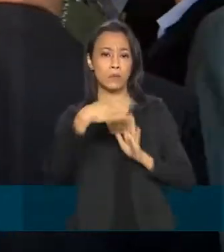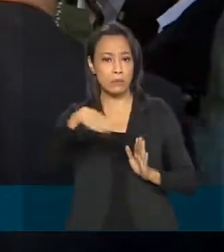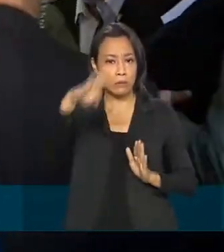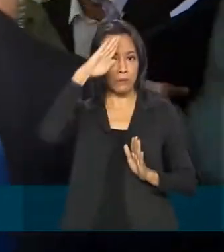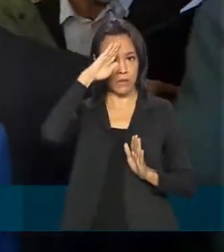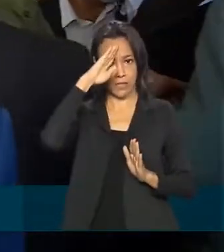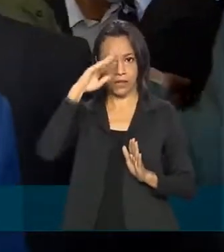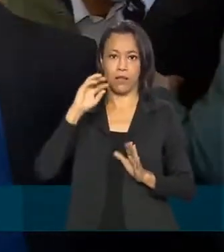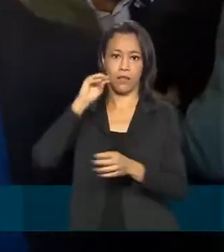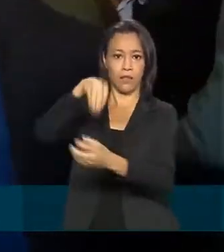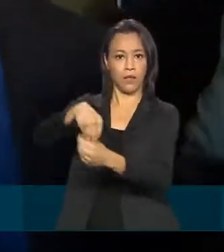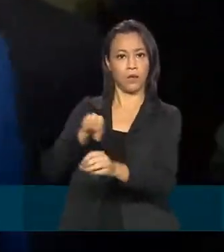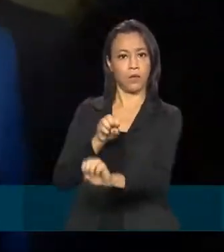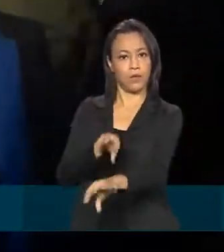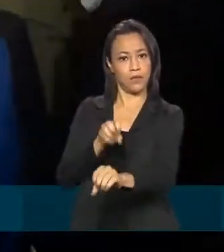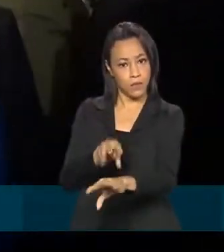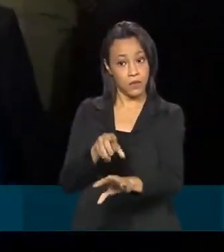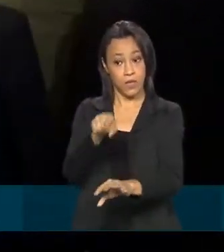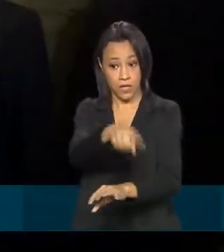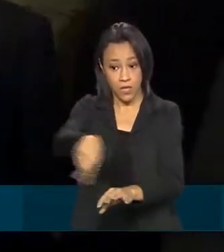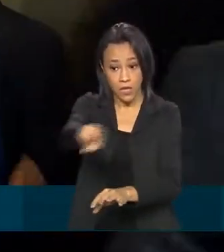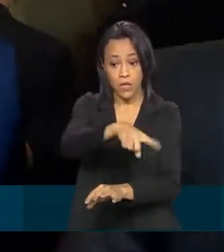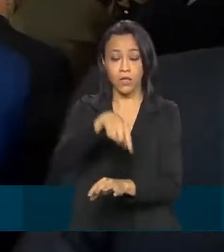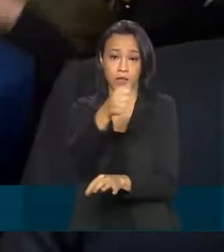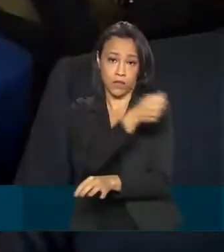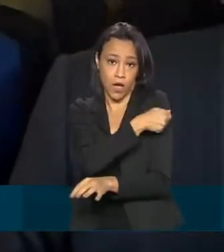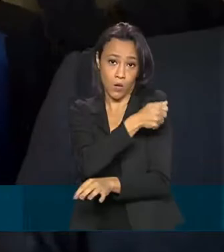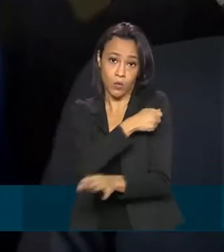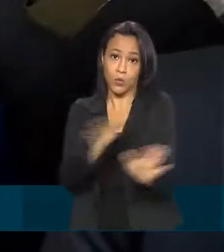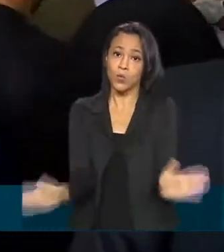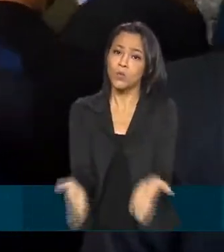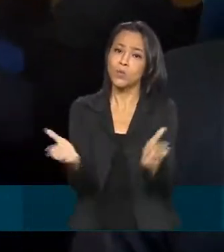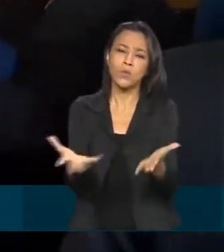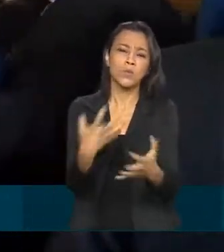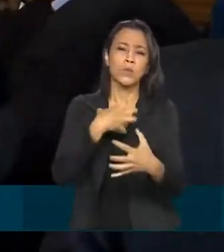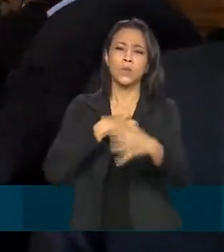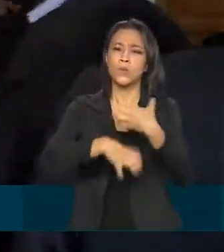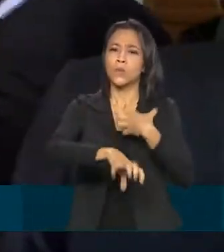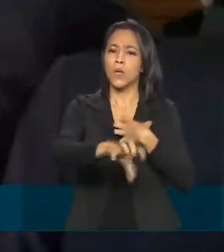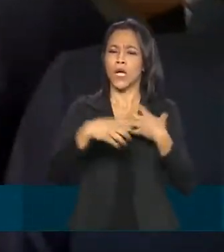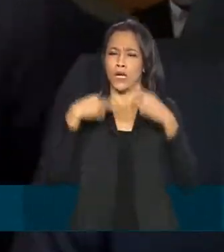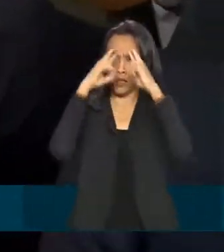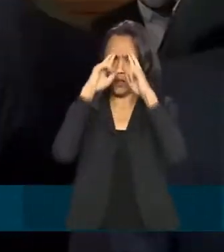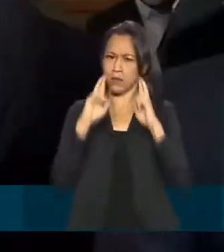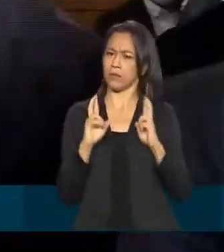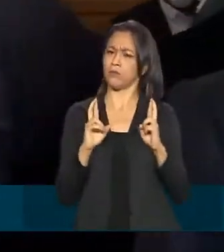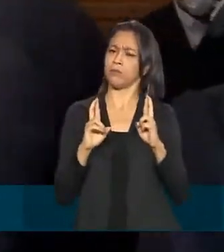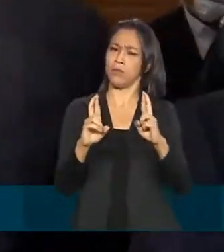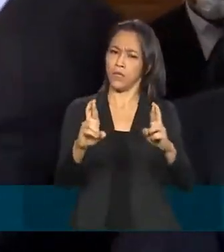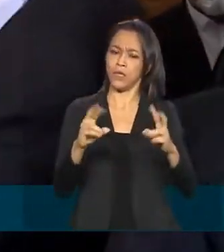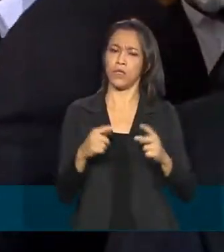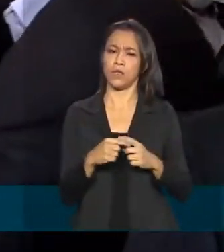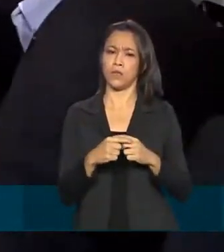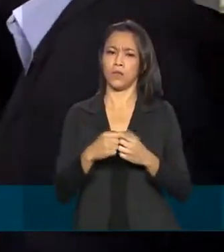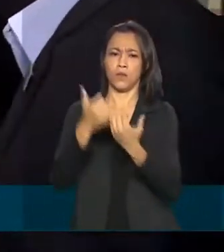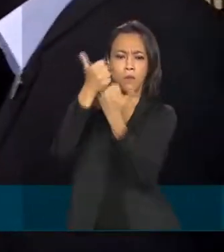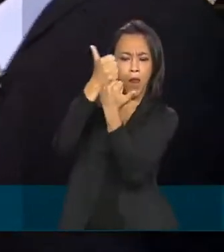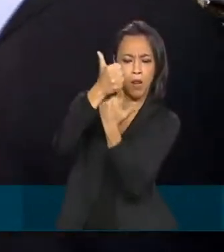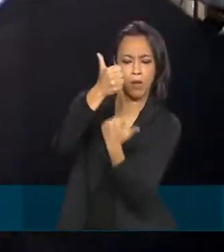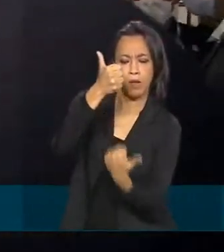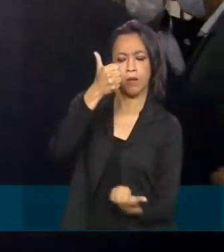e desenvolver nos alunos sentimento de respeito, hierarquia, solidariedade